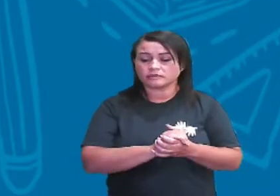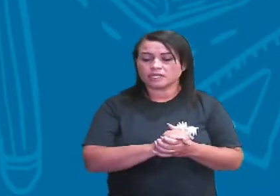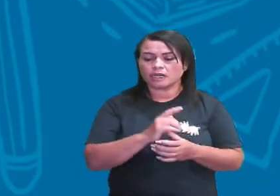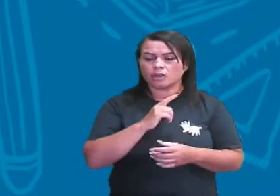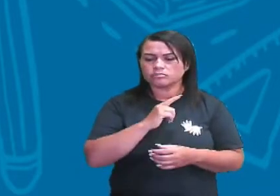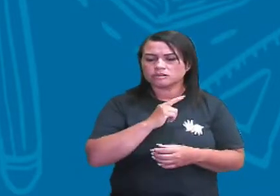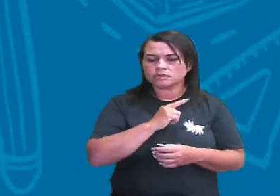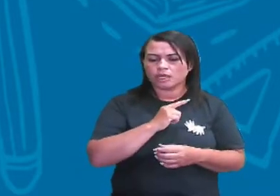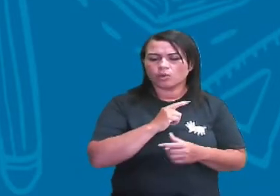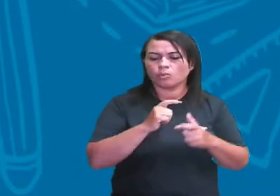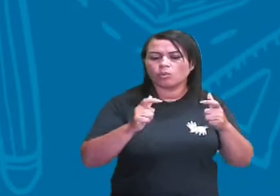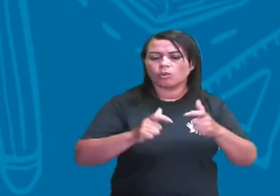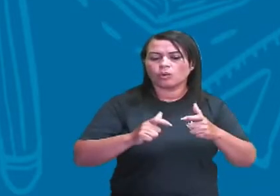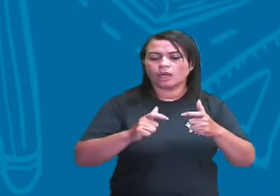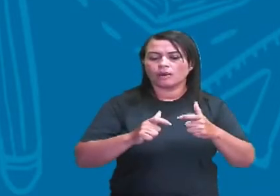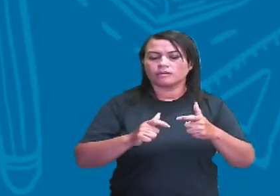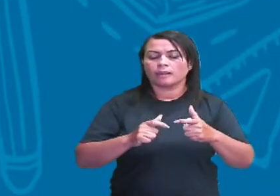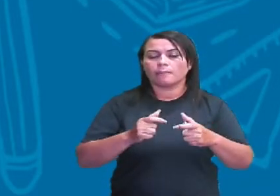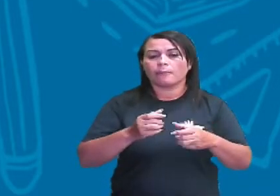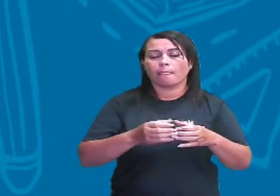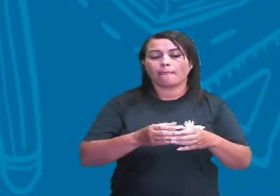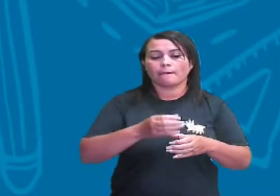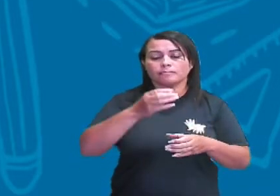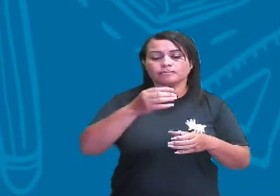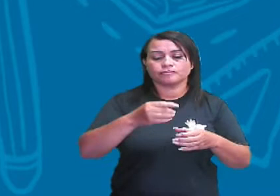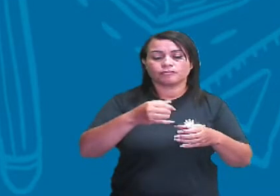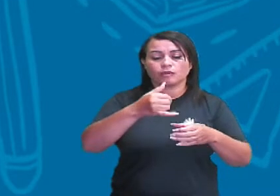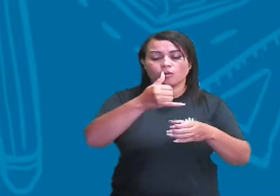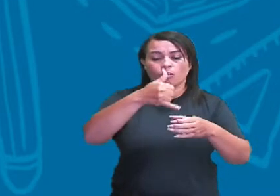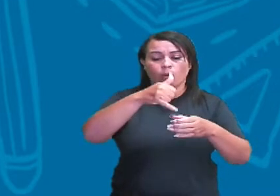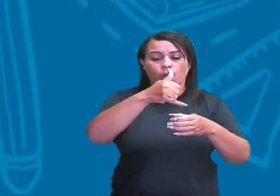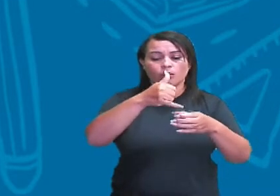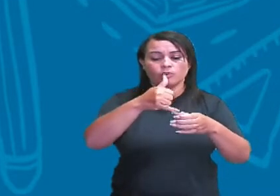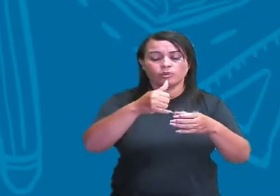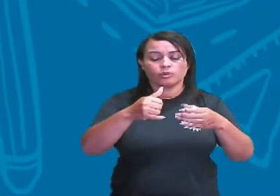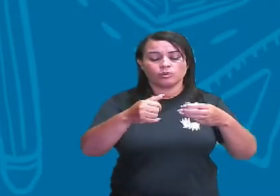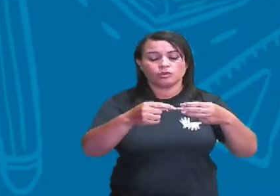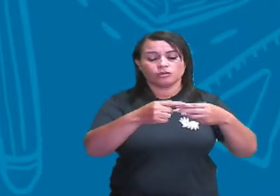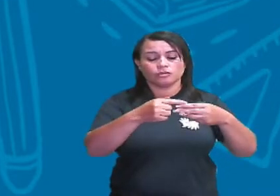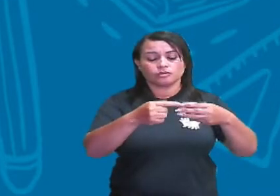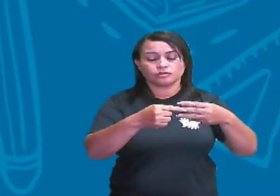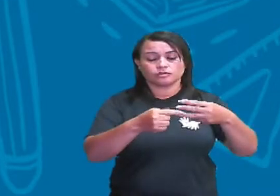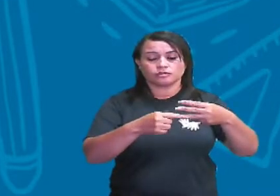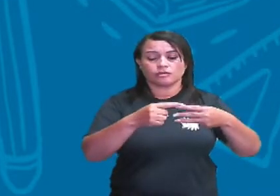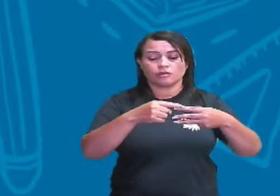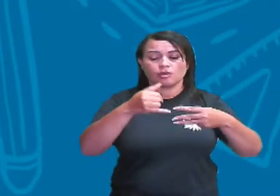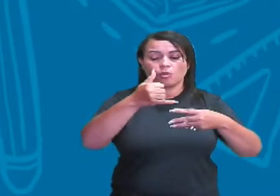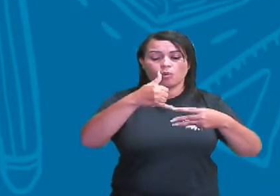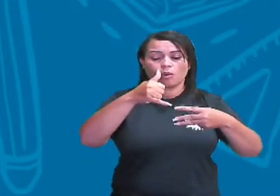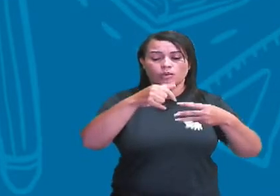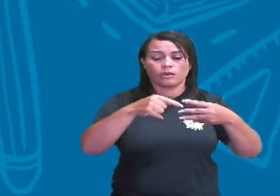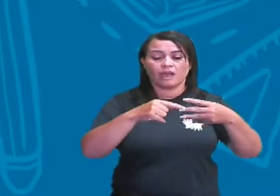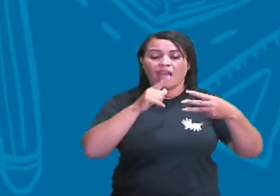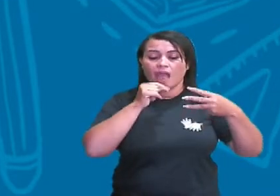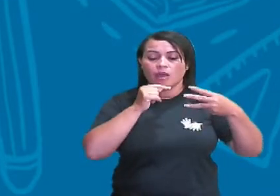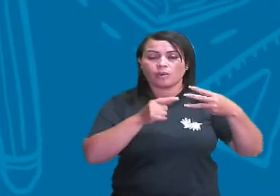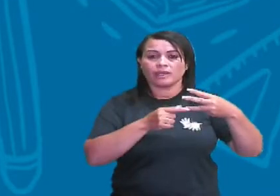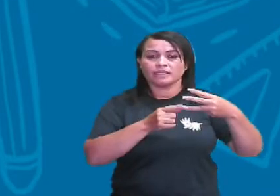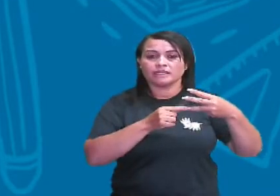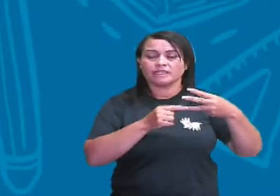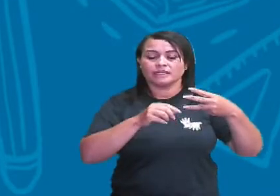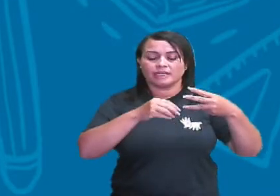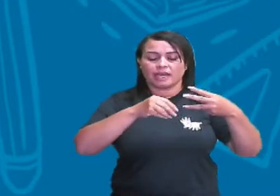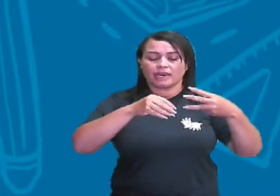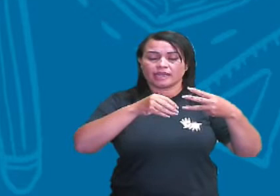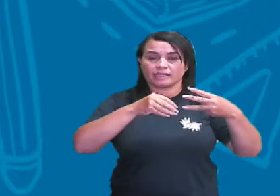um recipiente com óleo, água e areia. Isso é uma mistura que tem três fases, porque eu posso observar o óleo, a água e